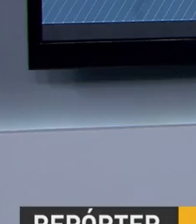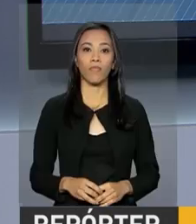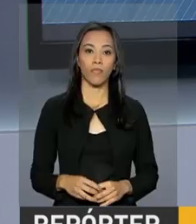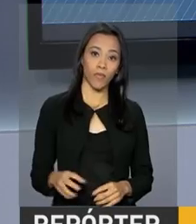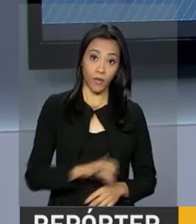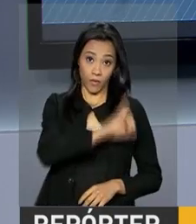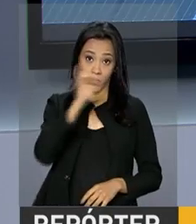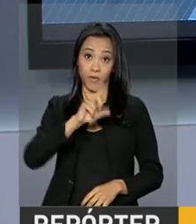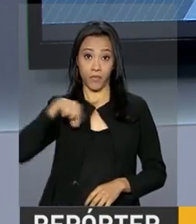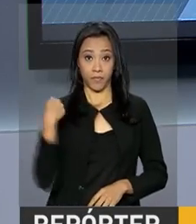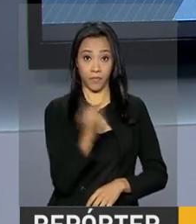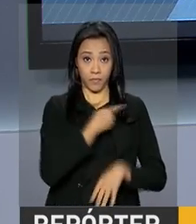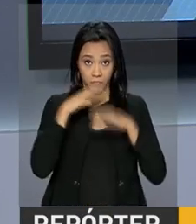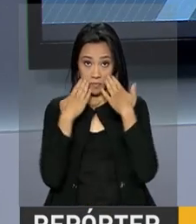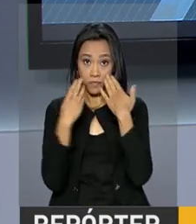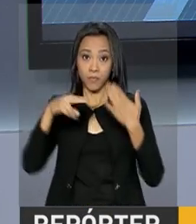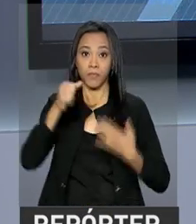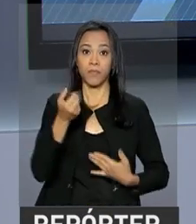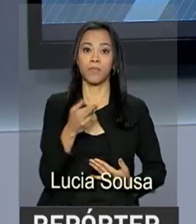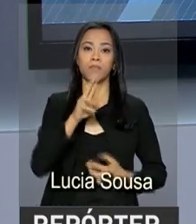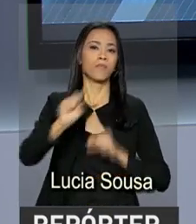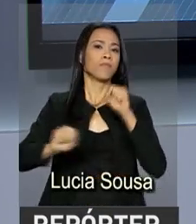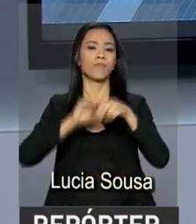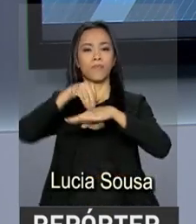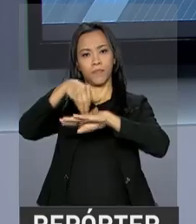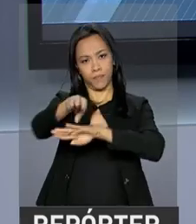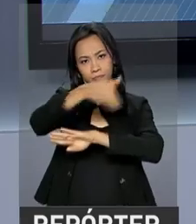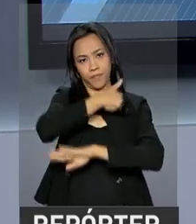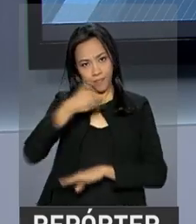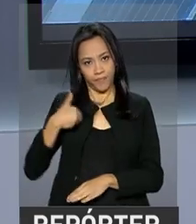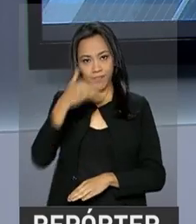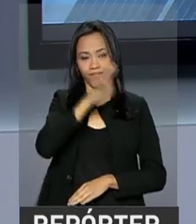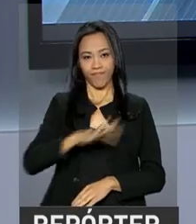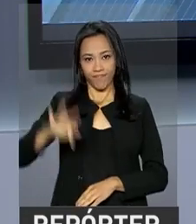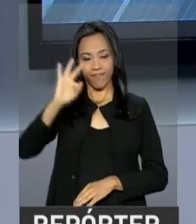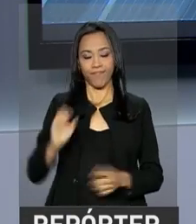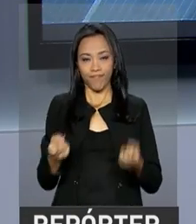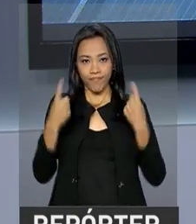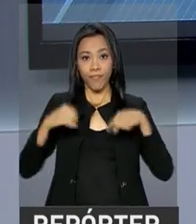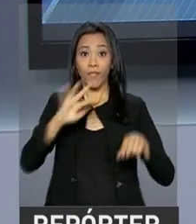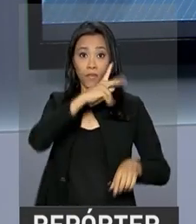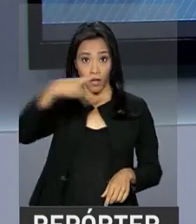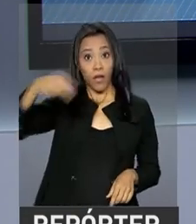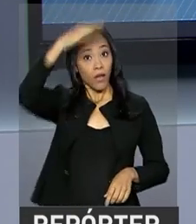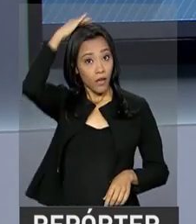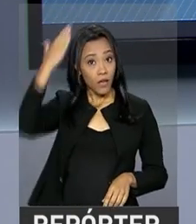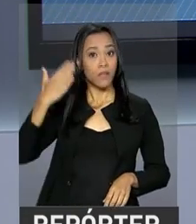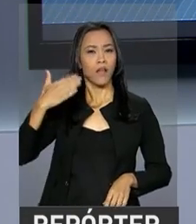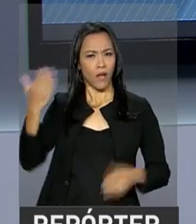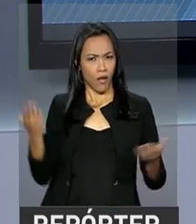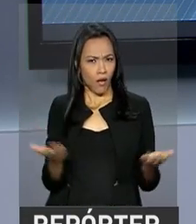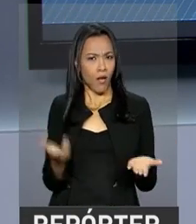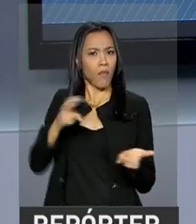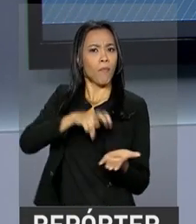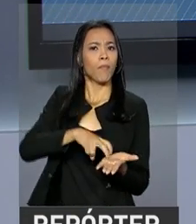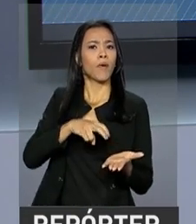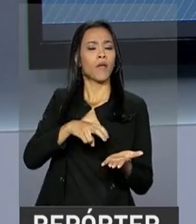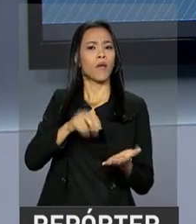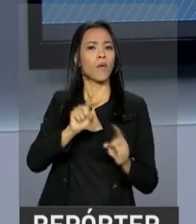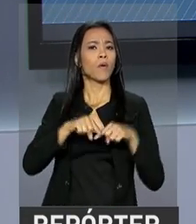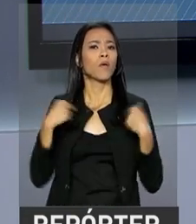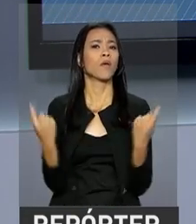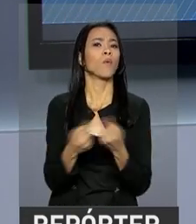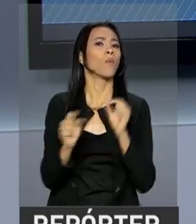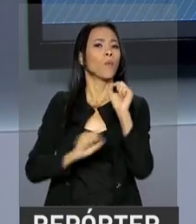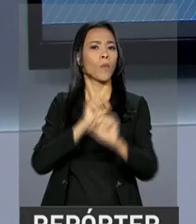Olá o repórter NBR está de volta com as notícias do governo federal o presidente Michel Temer se reúne agora pela manhã no palácio do Jaburu com